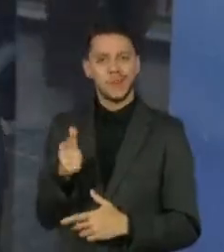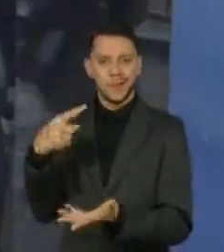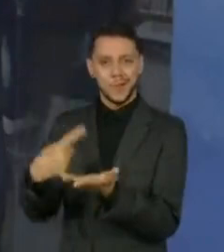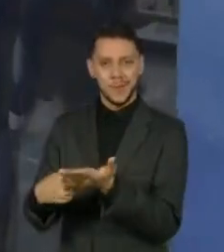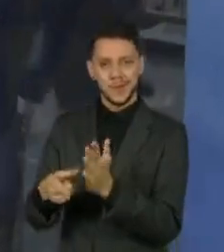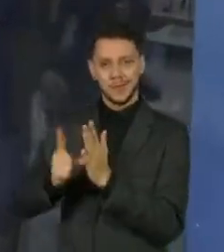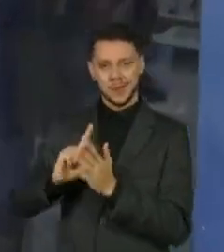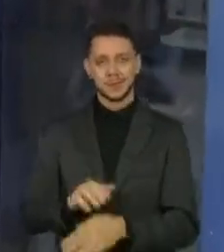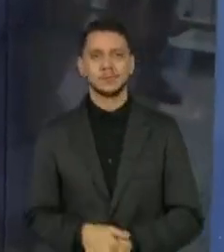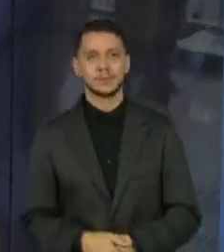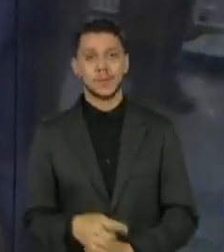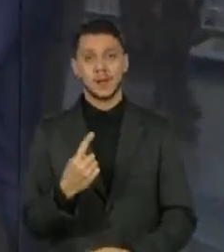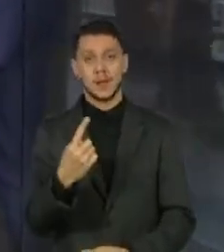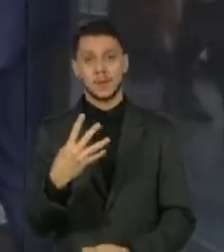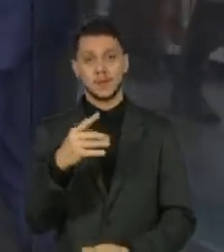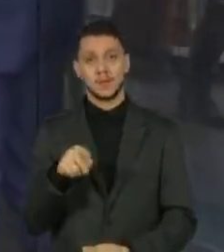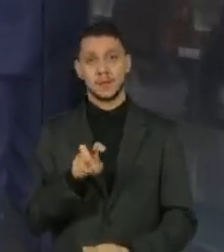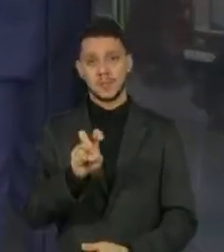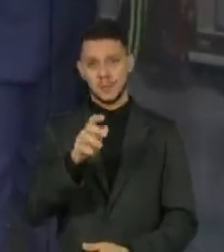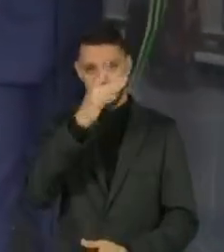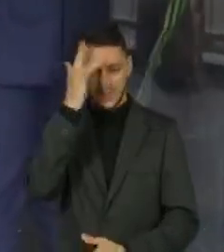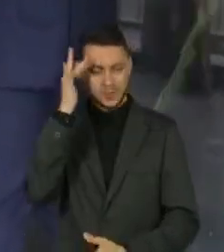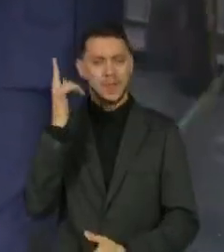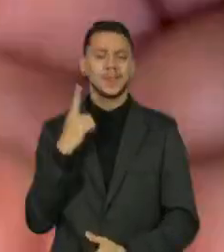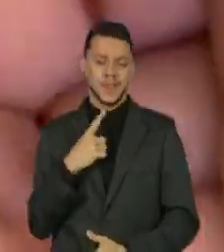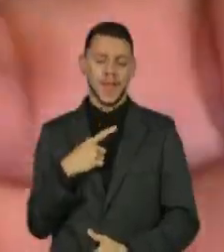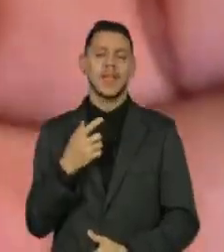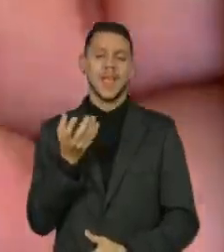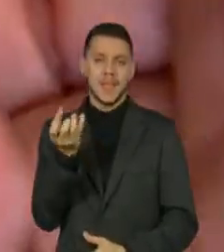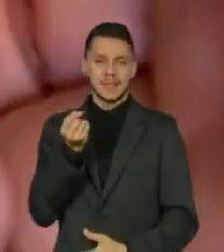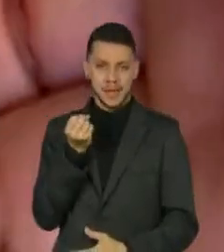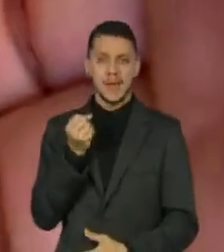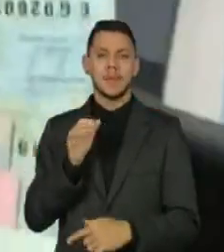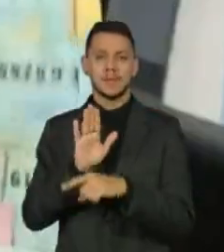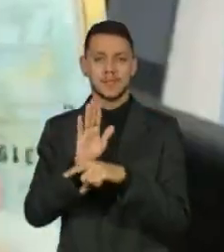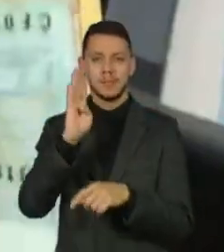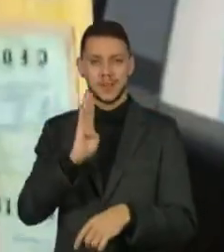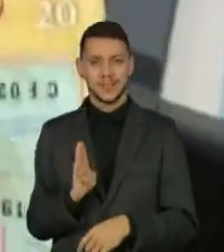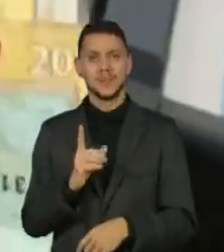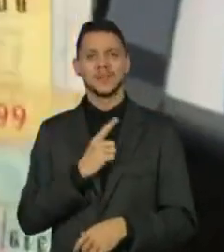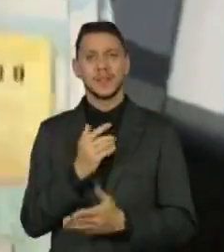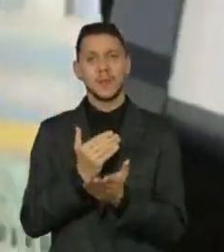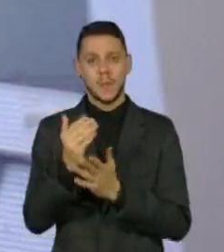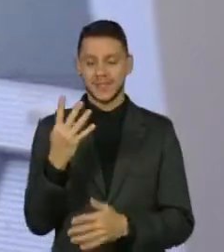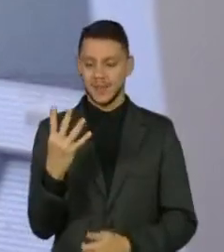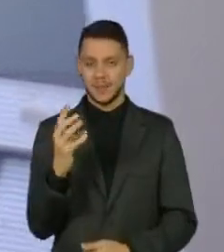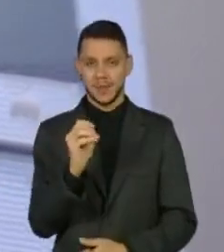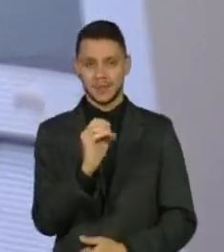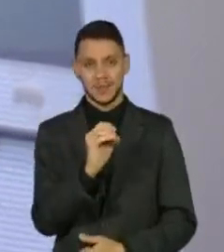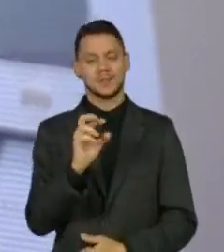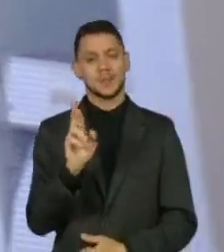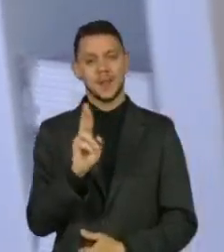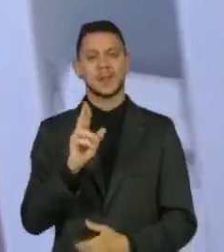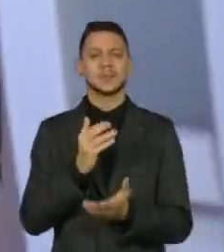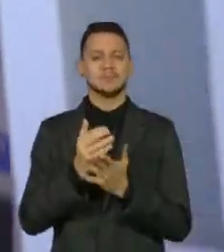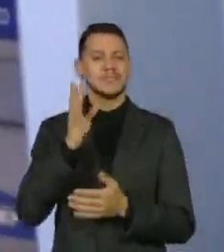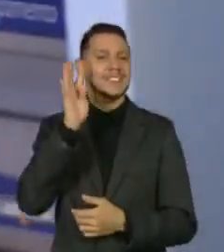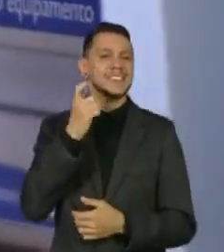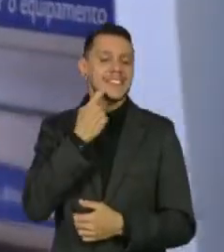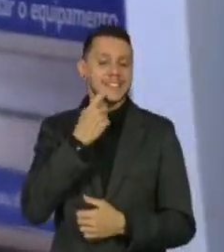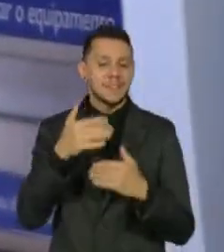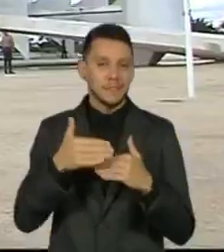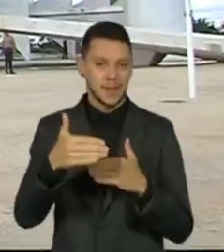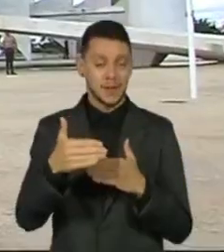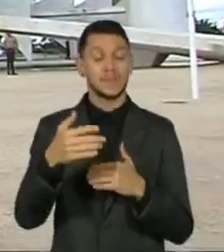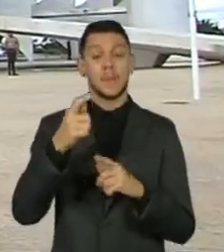meio de beneficiados pelo Auxílio Brasil começam a receber o valor de R$ 400 nesta sexta-feira. A quantia deveria ter sido paga no